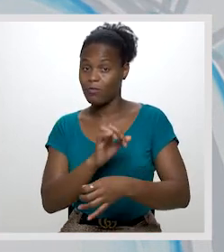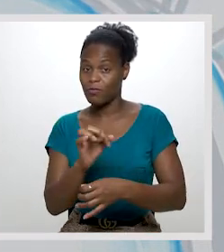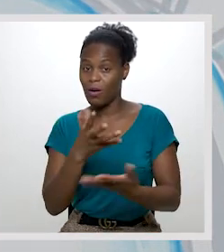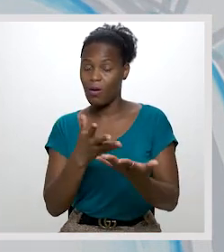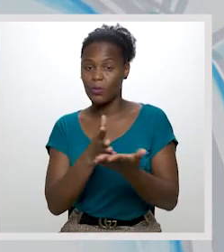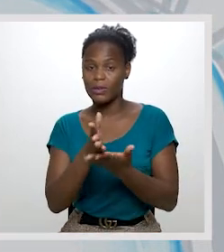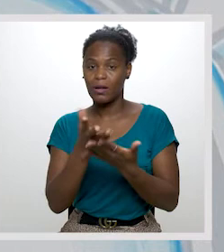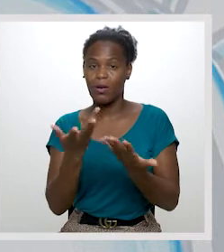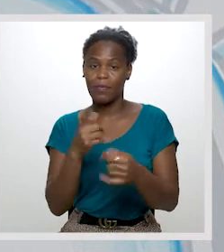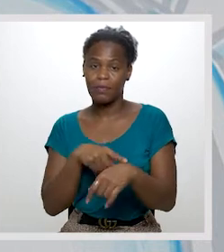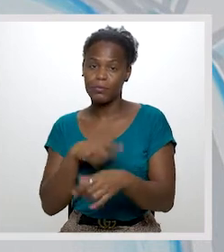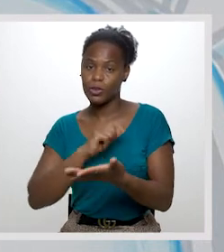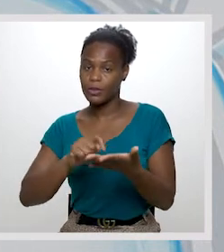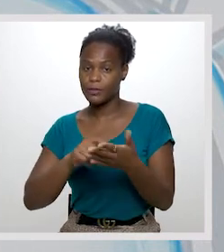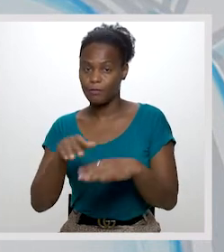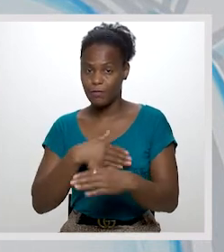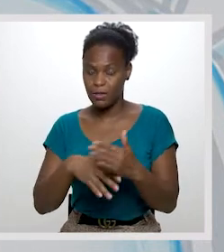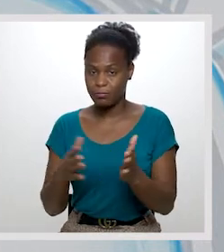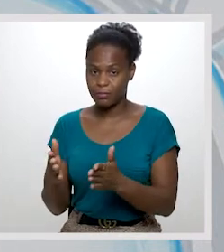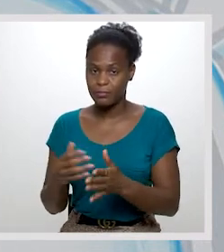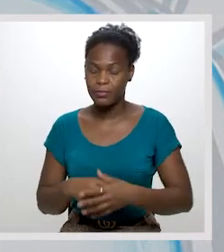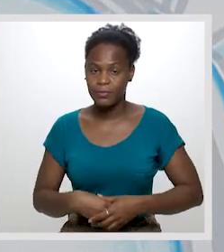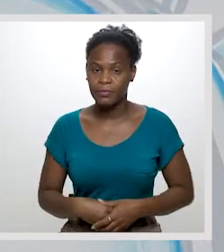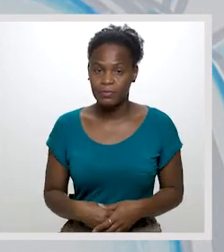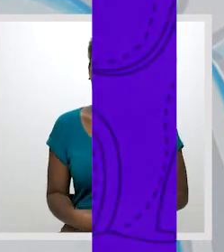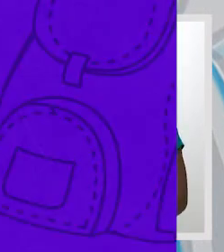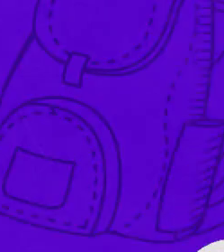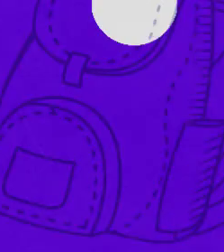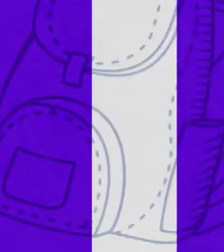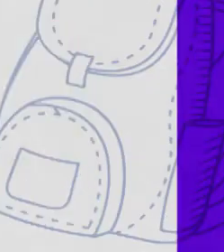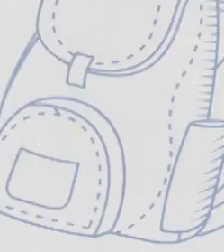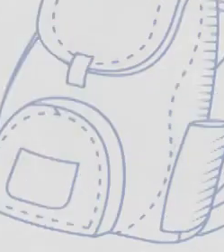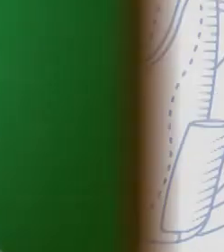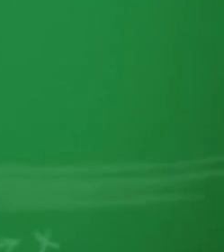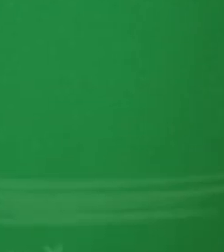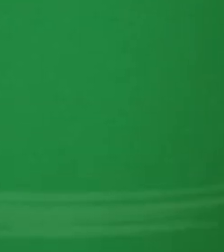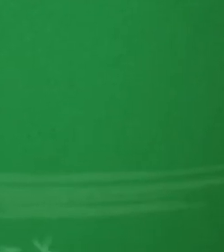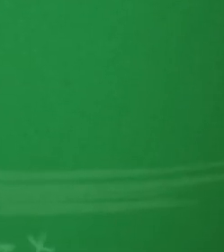Continuando, vamos agora passar para o momento do exercício.